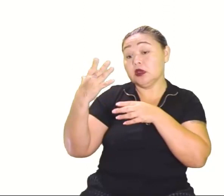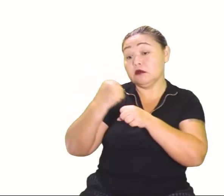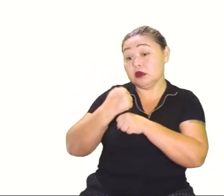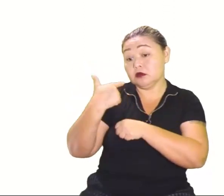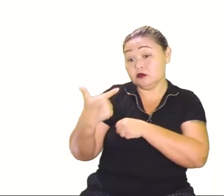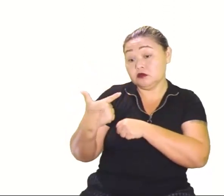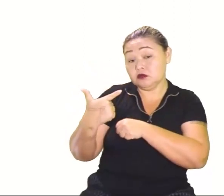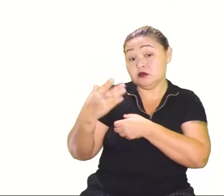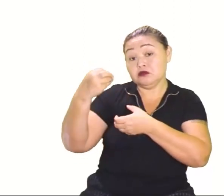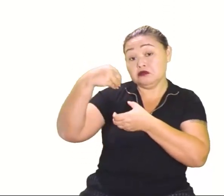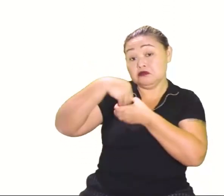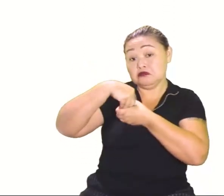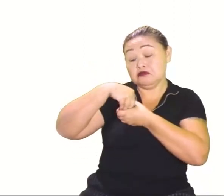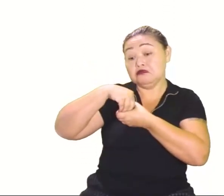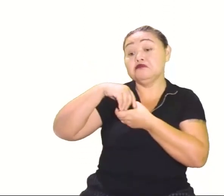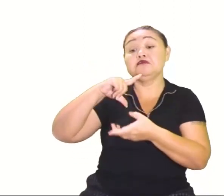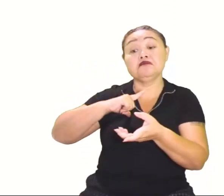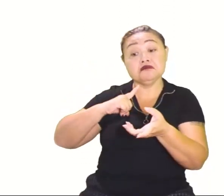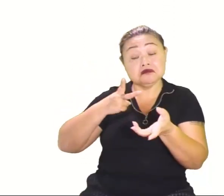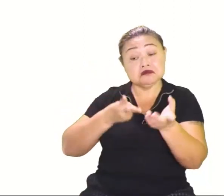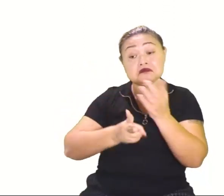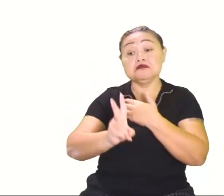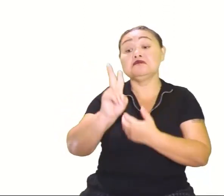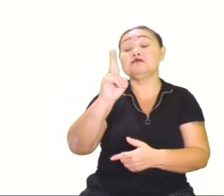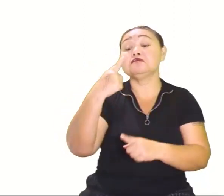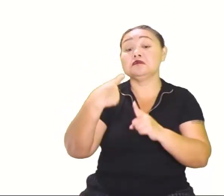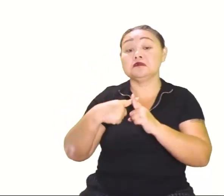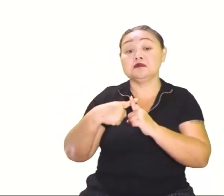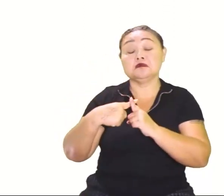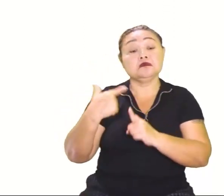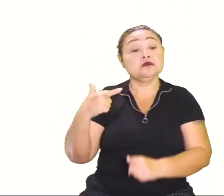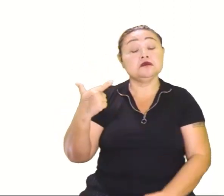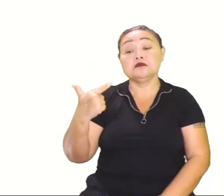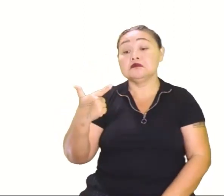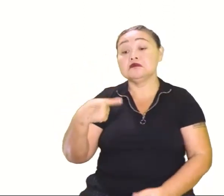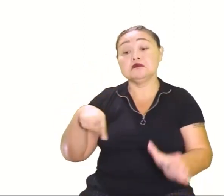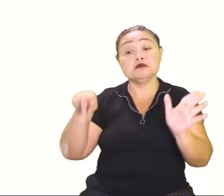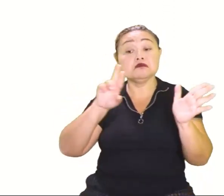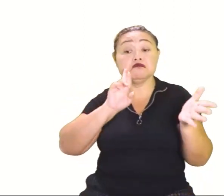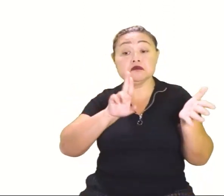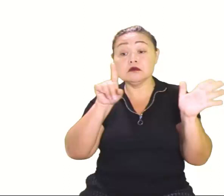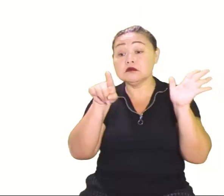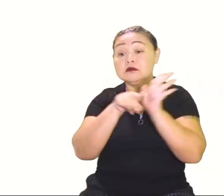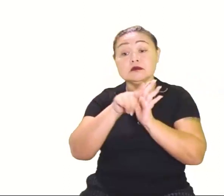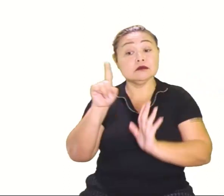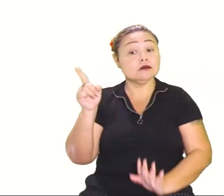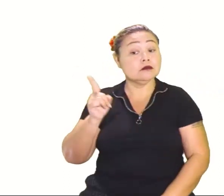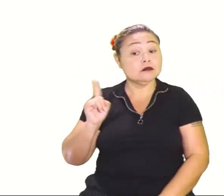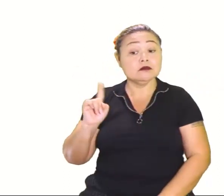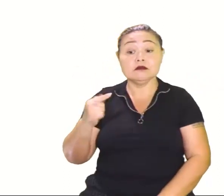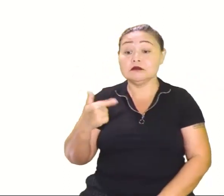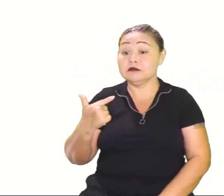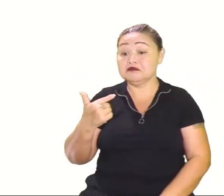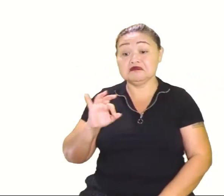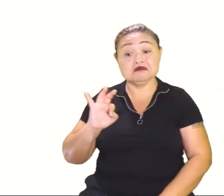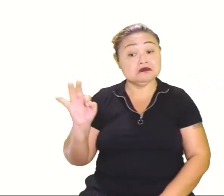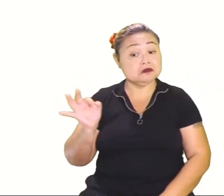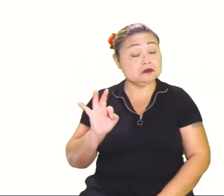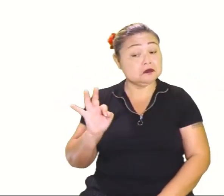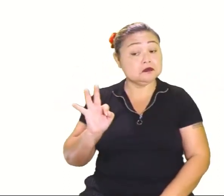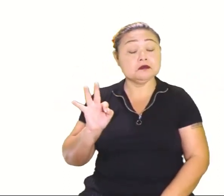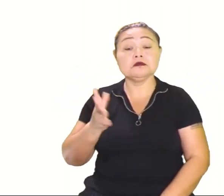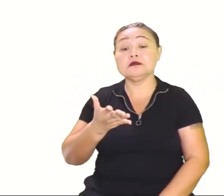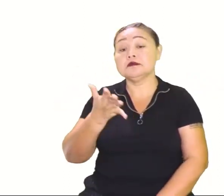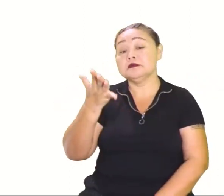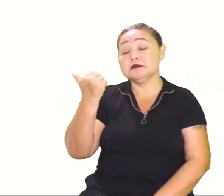fora. Aham. E dentro o resultado vai ser sempre positivo, né? Sempre positivo. Então não tem valores como resultado negativo. Isso. Não é possível, né?